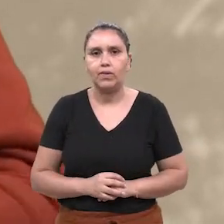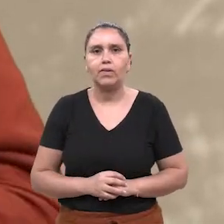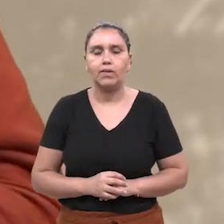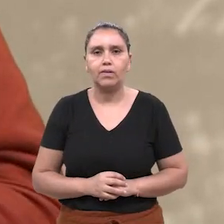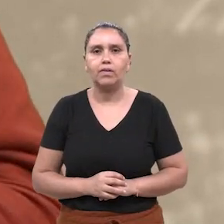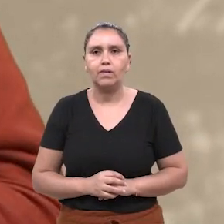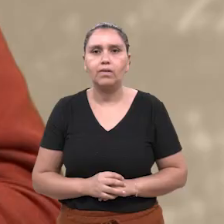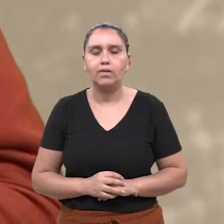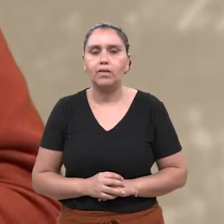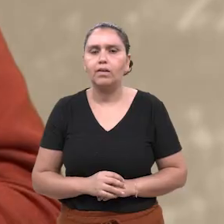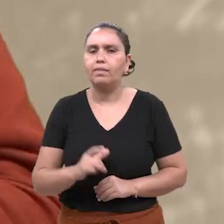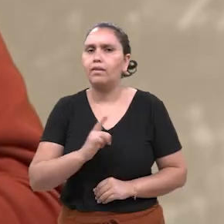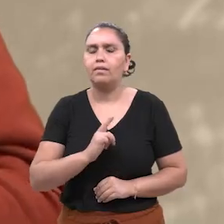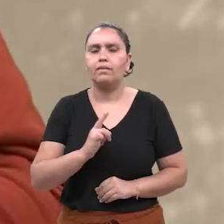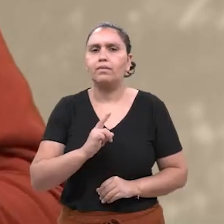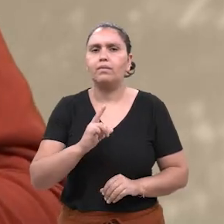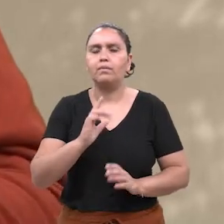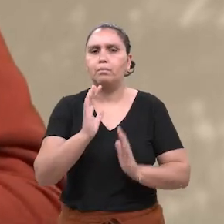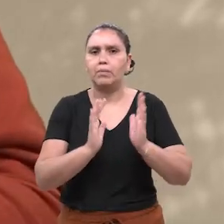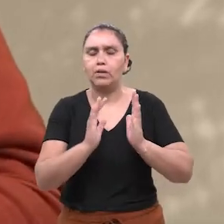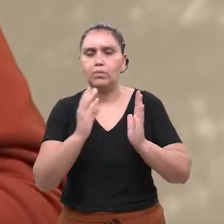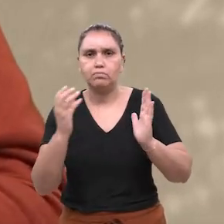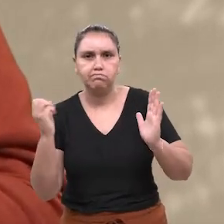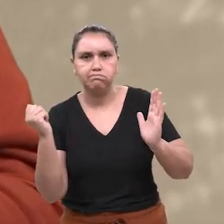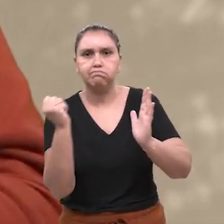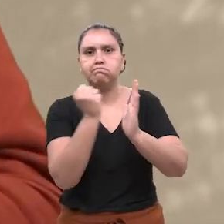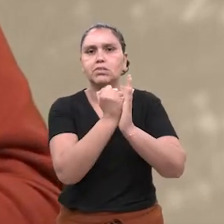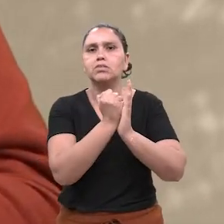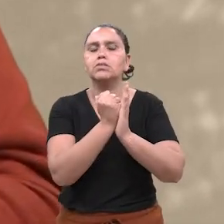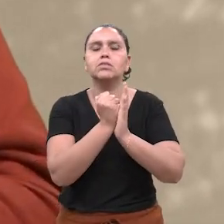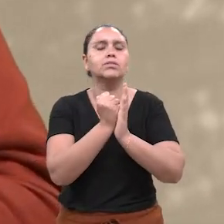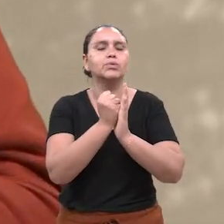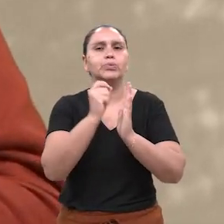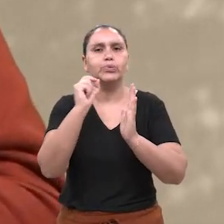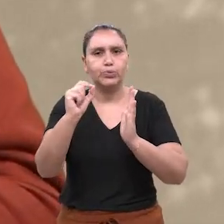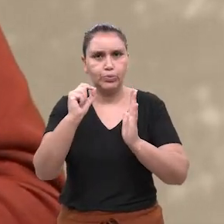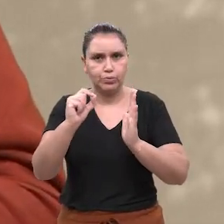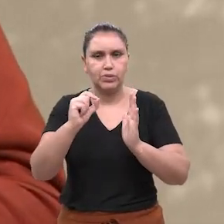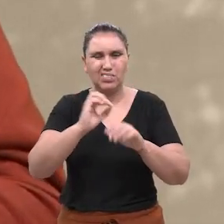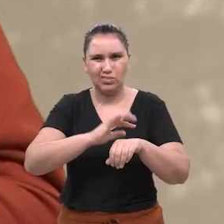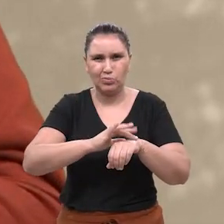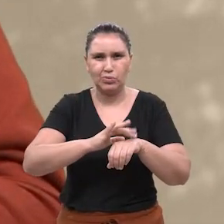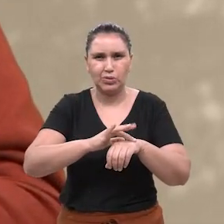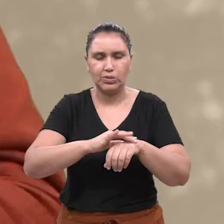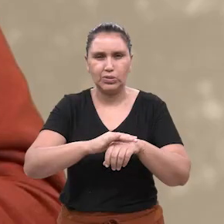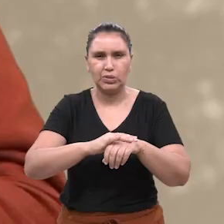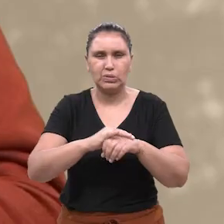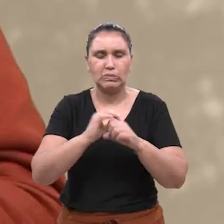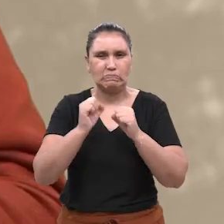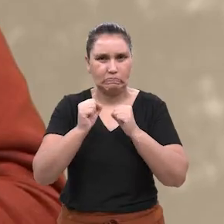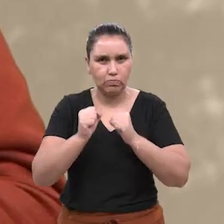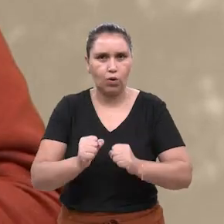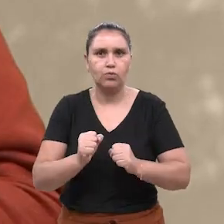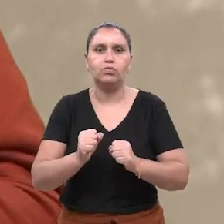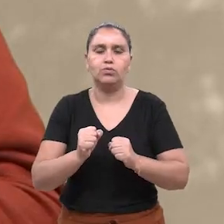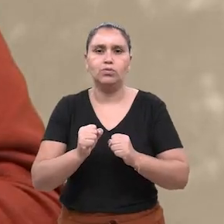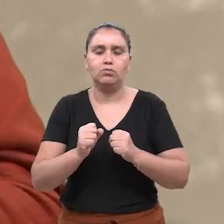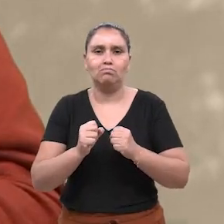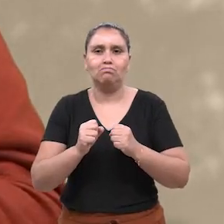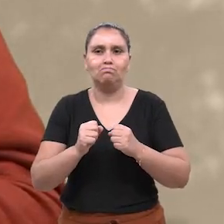que me marcou muito durante essa pandemia de 2020, Cris,